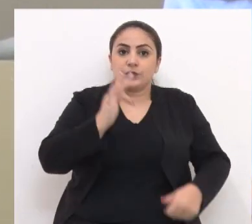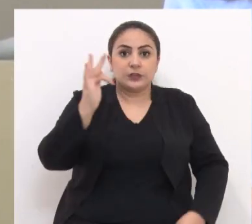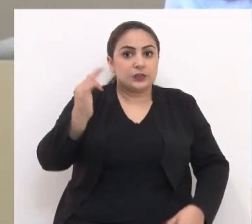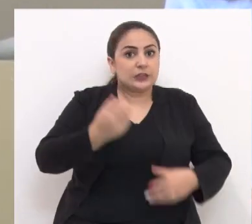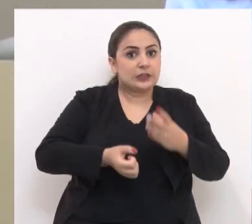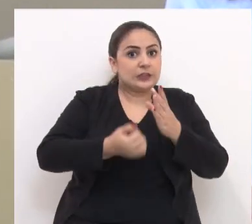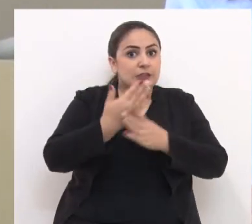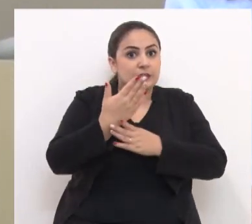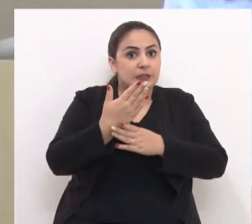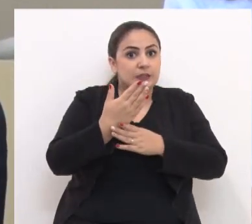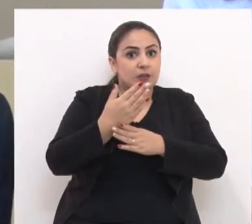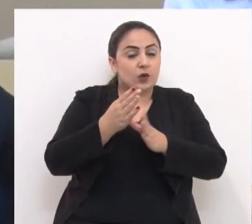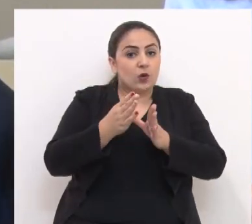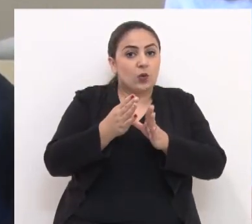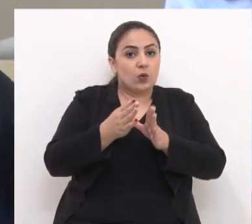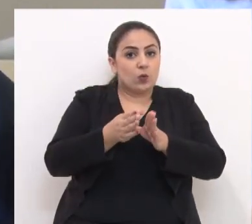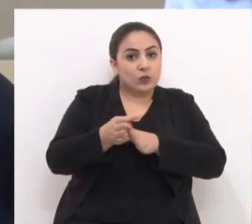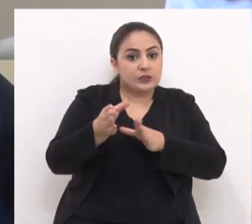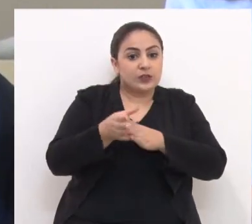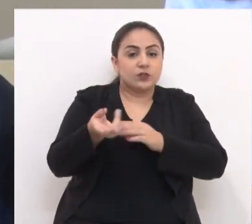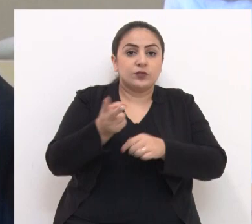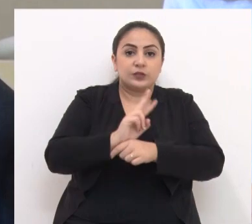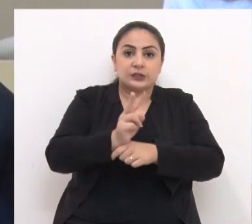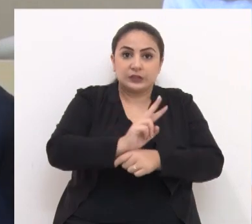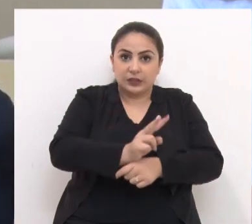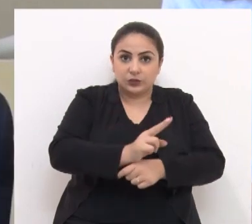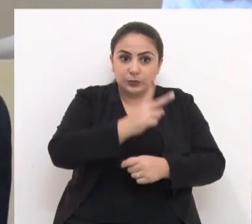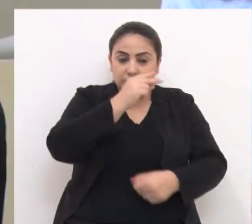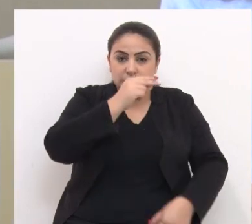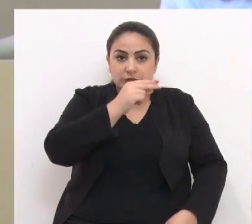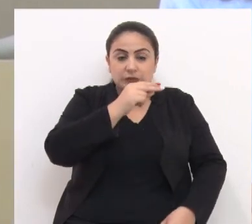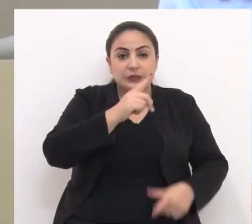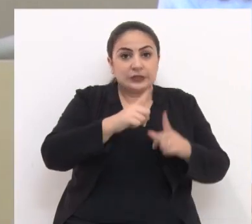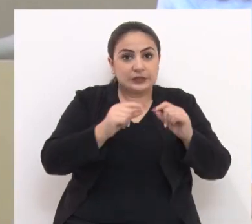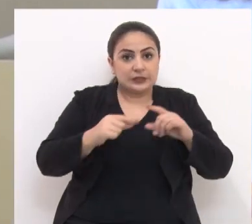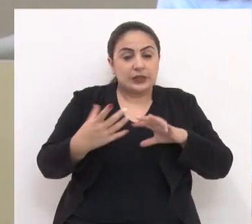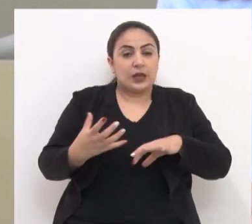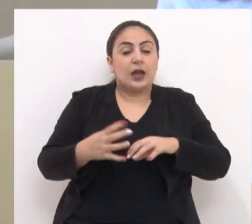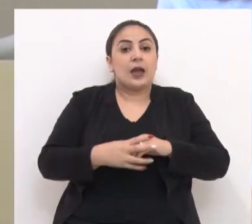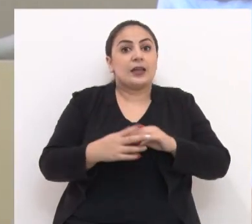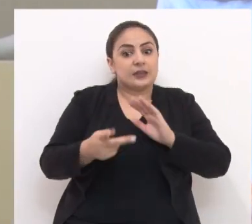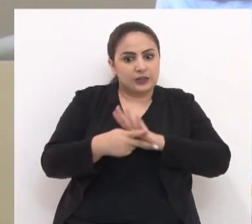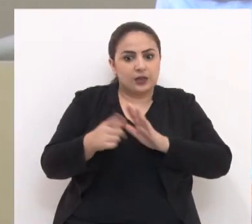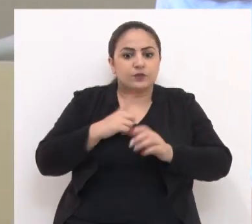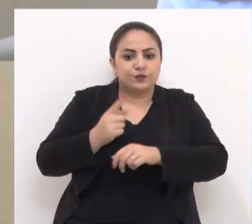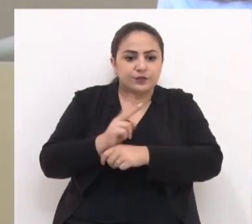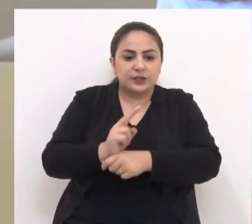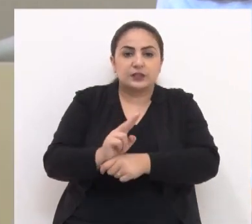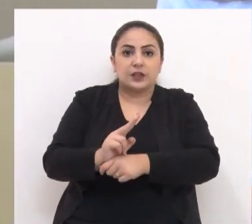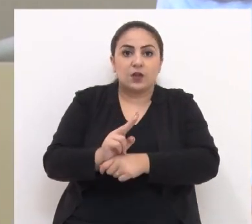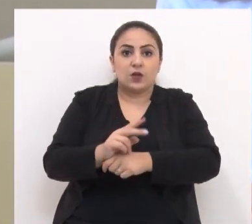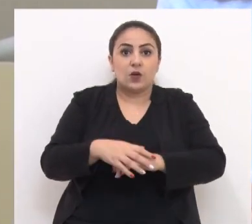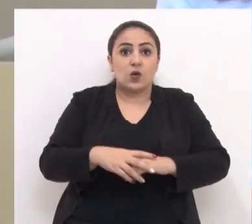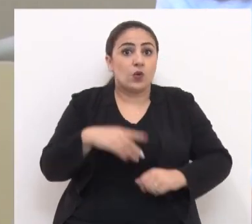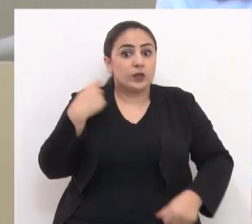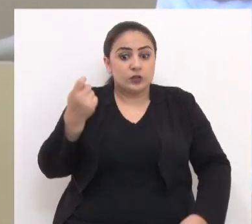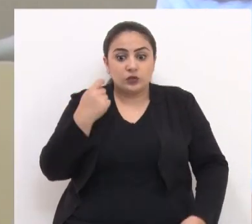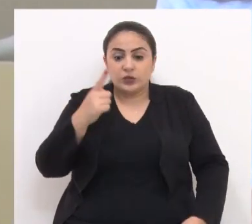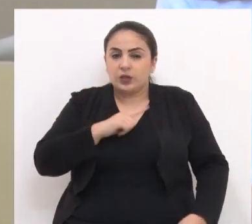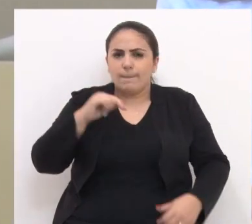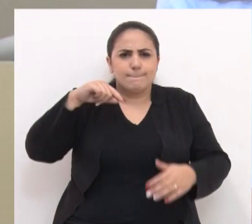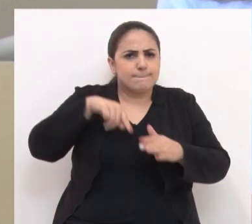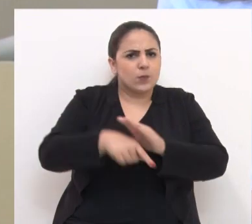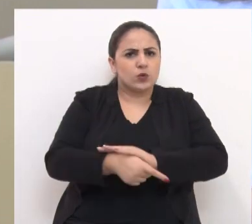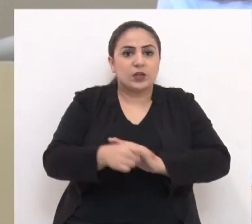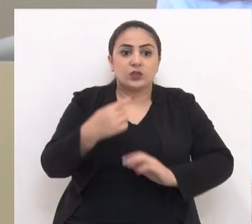Federativo, cria um Conselho Fiscal da República para que a responsabilidade fiscal exista. O Rio Grande do Sul está nesse buraco